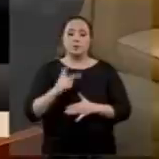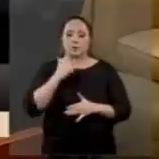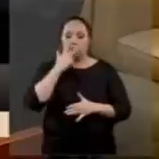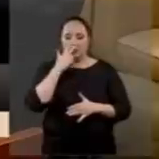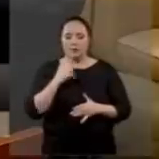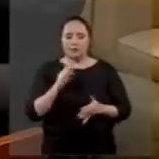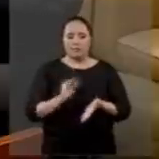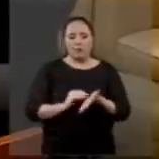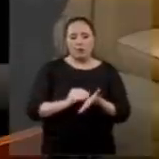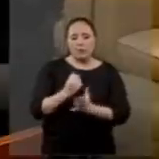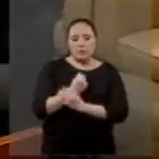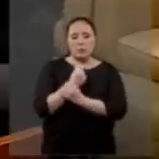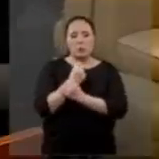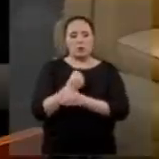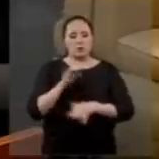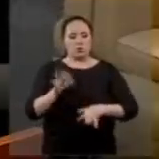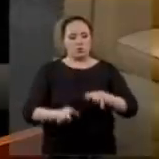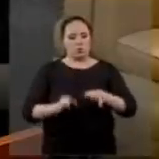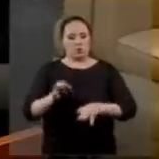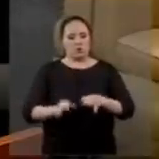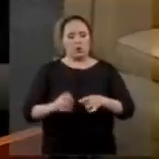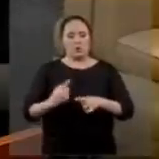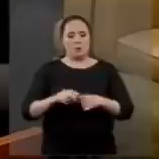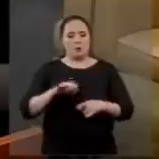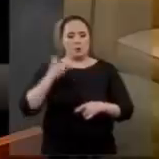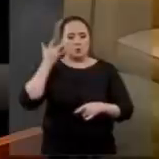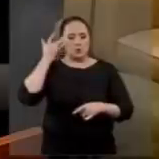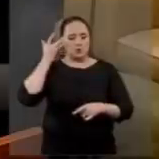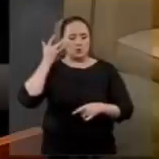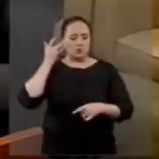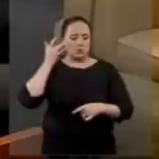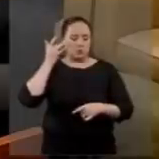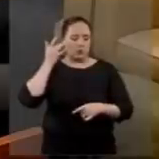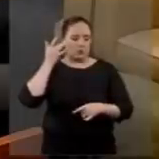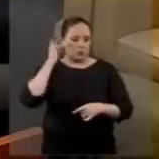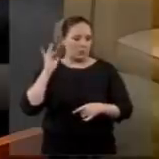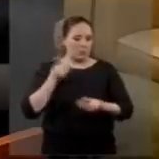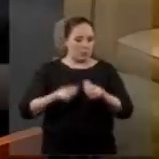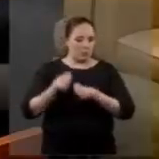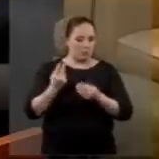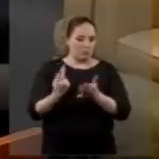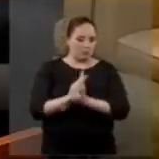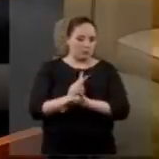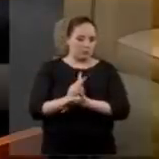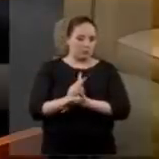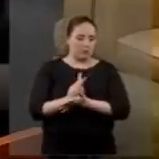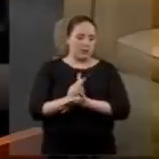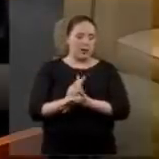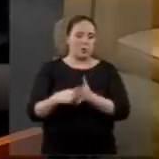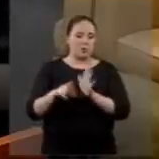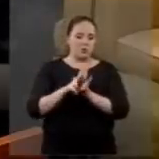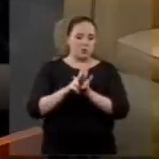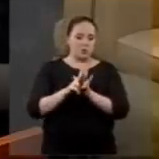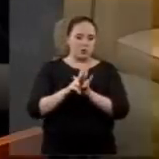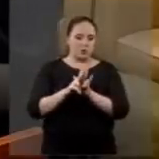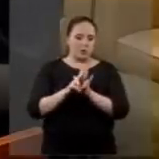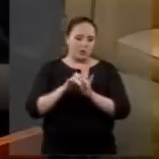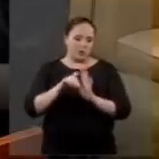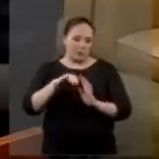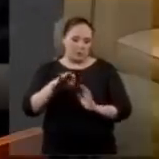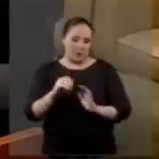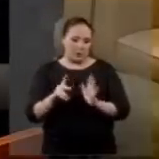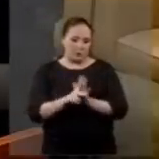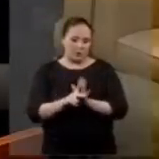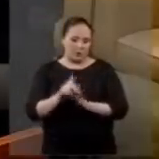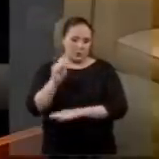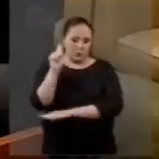de insegurança jurídica, porque não se saberia como regir a situação interna no estado do Rio Grande do Sul. Então, fica claro